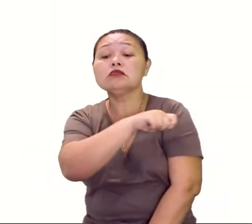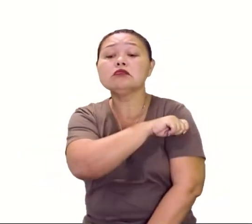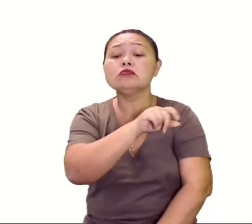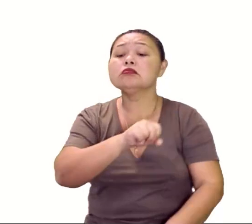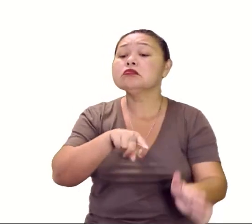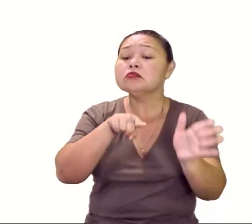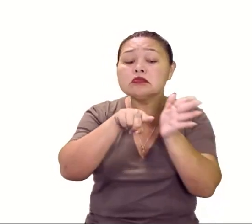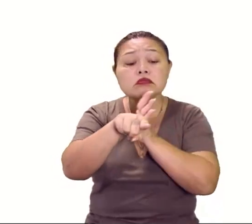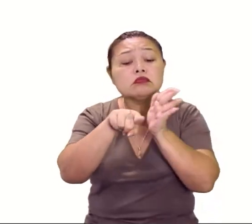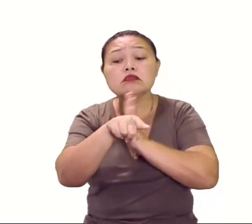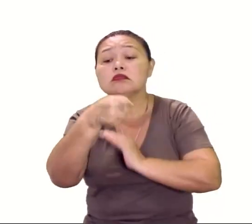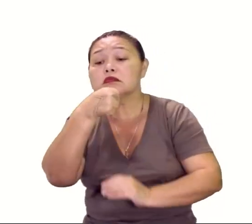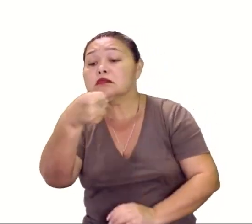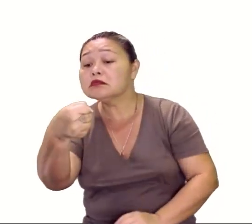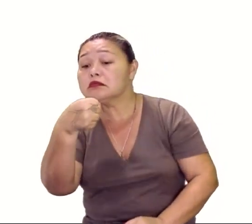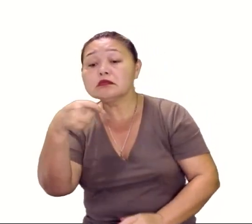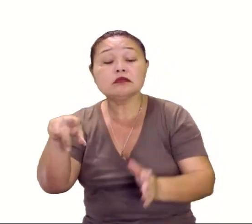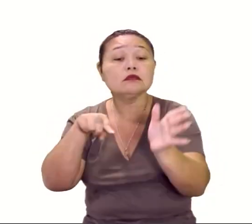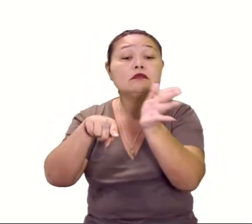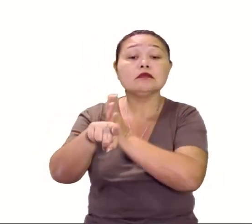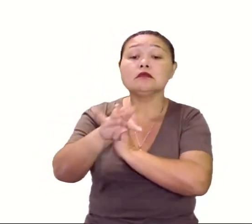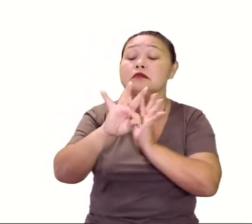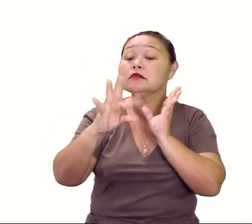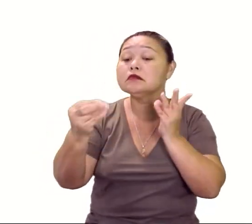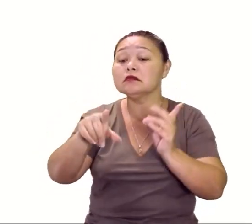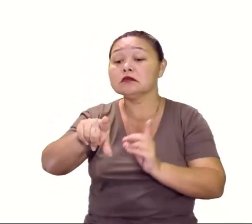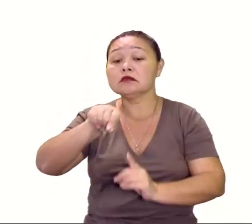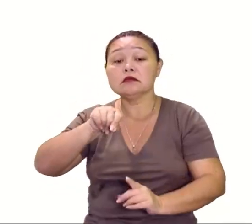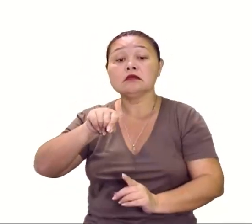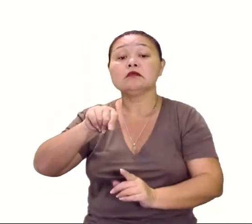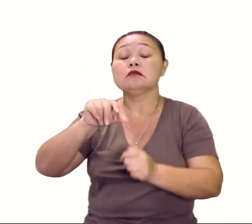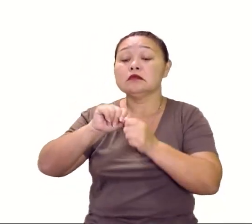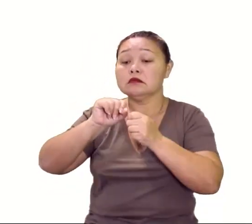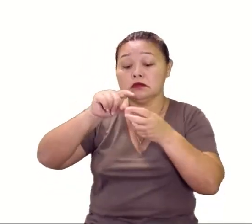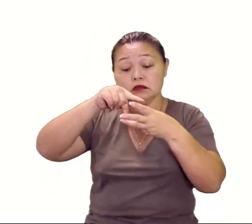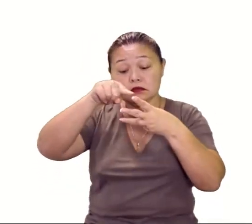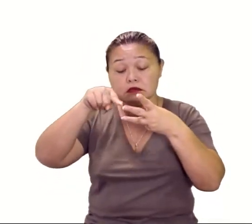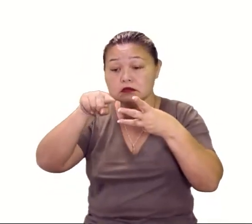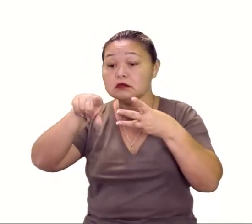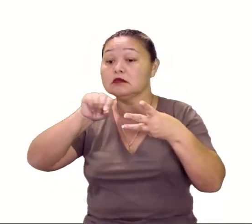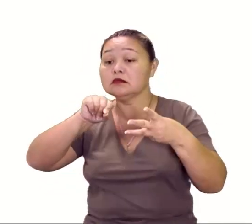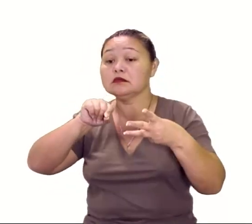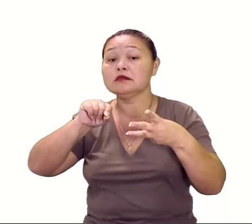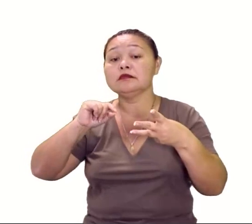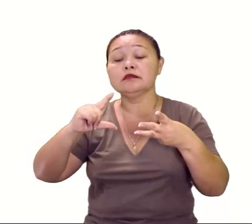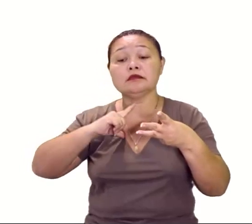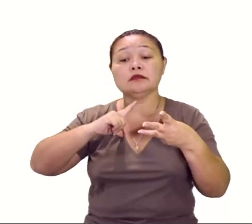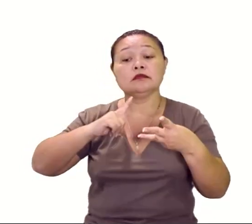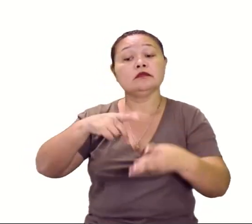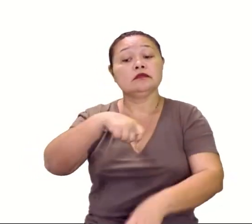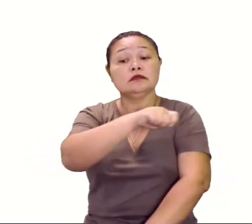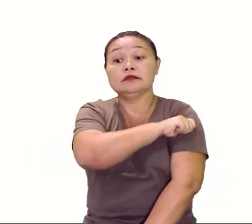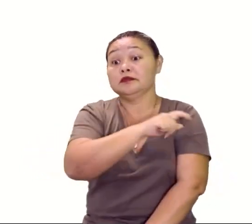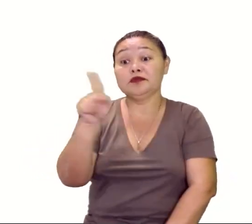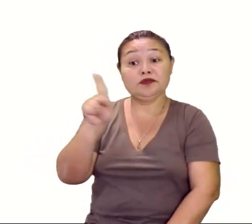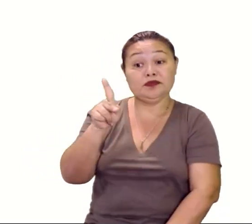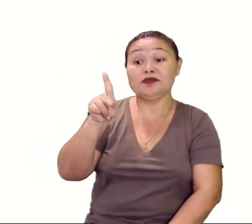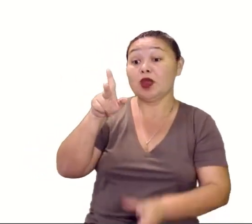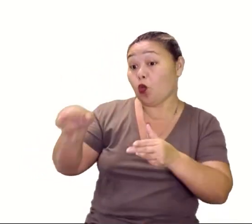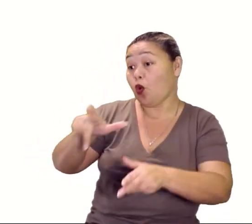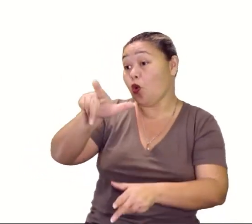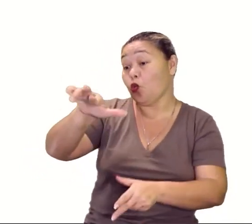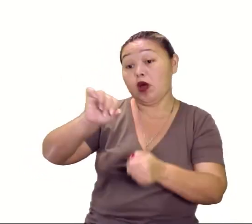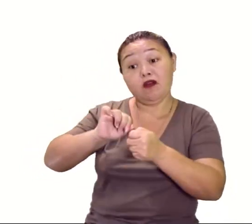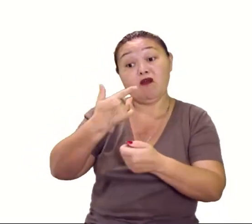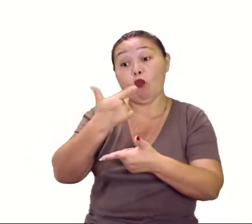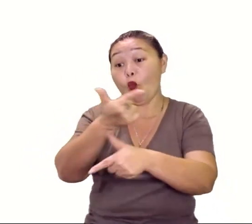foram pesquisados? Sabendo que todos optaram pelo menos por um dos 3 esportes. Então, não teve aluno igual a professora Lúcia que diz